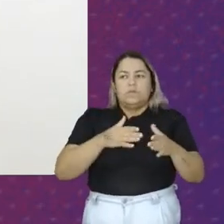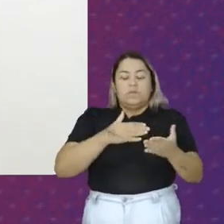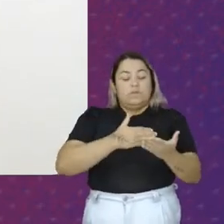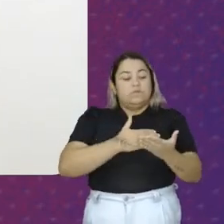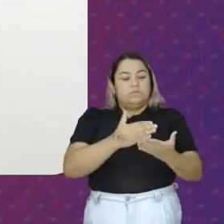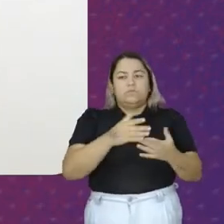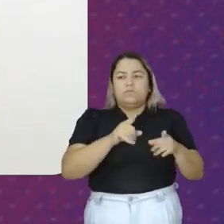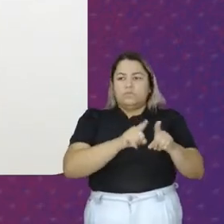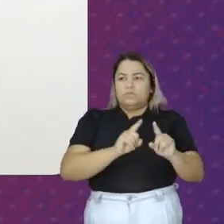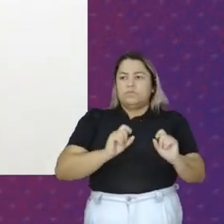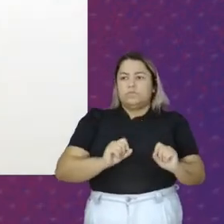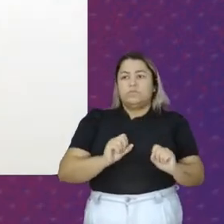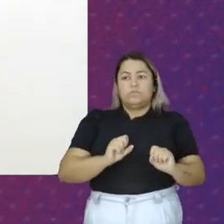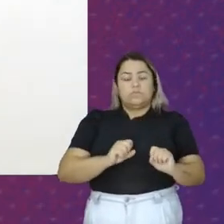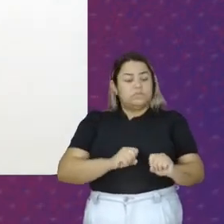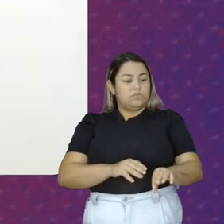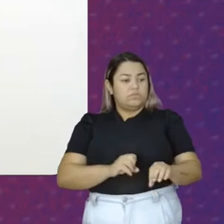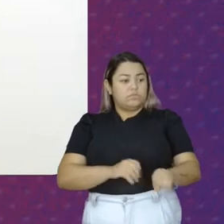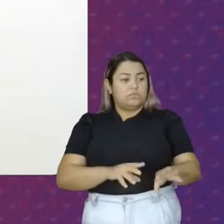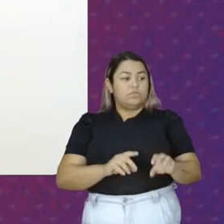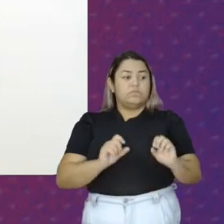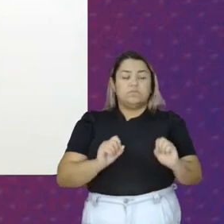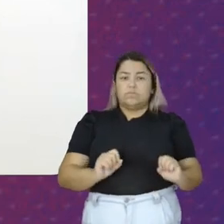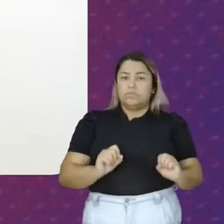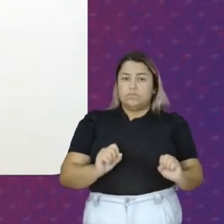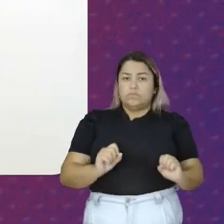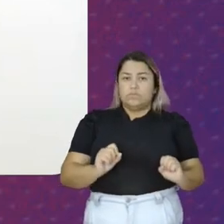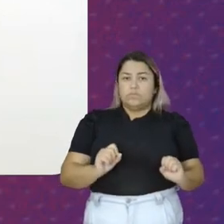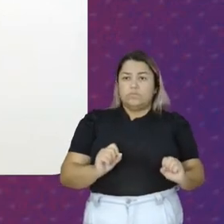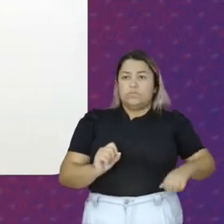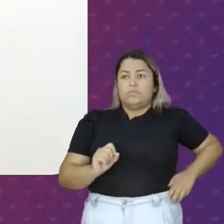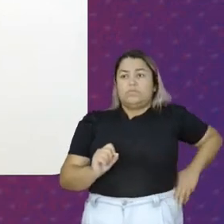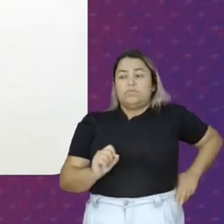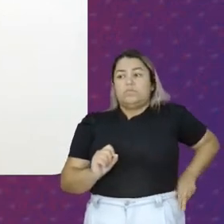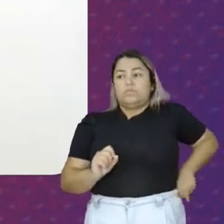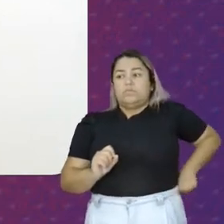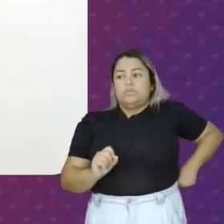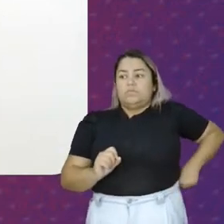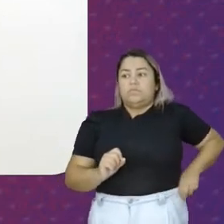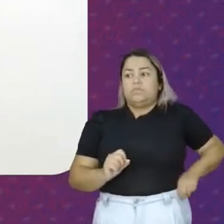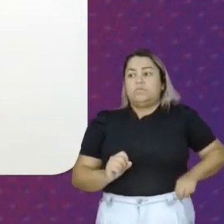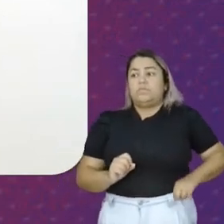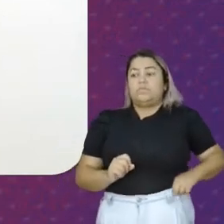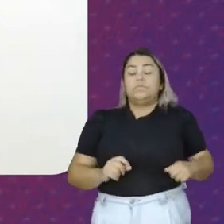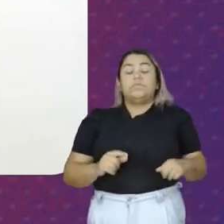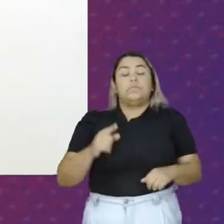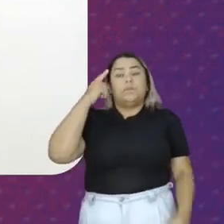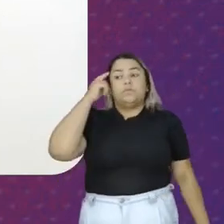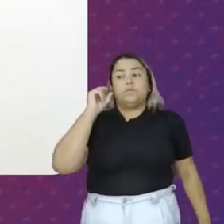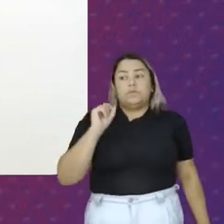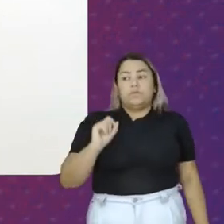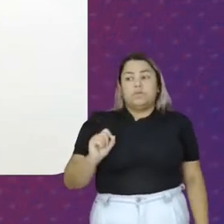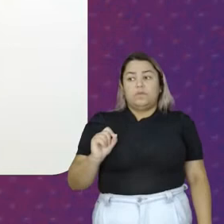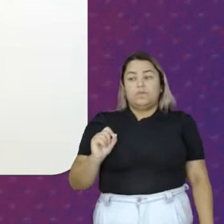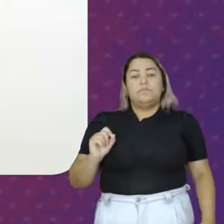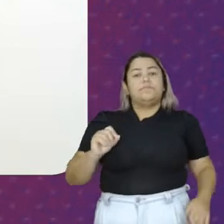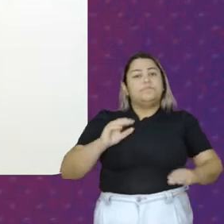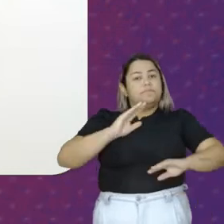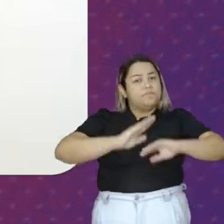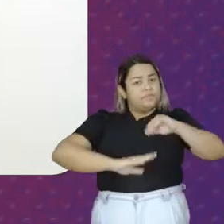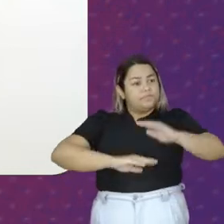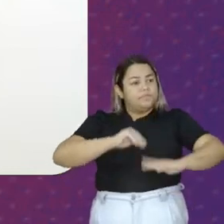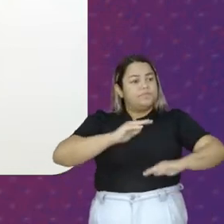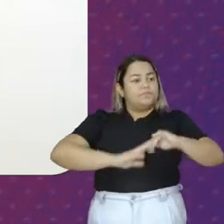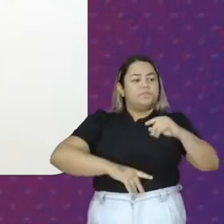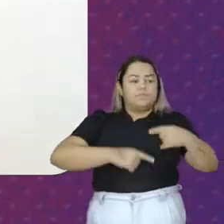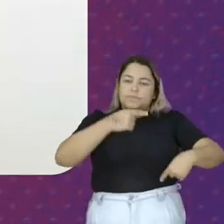do letramento, sabe? É a Garatuja, né? E quando a gente pensa na ação